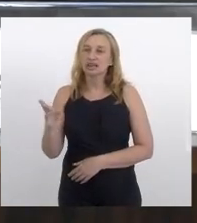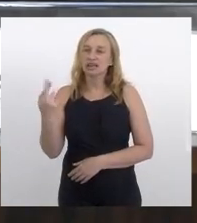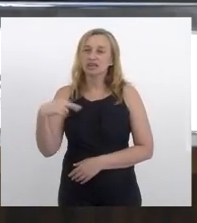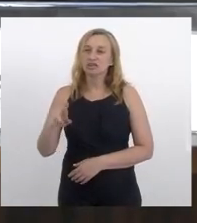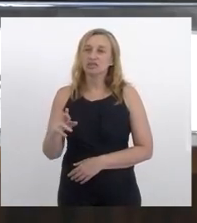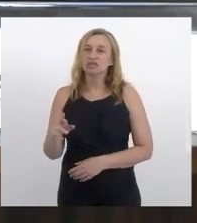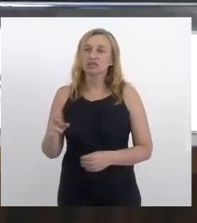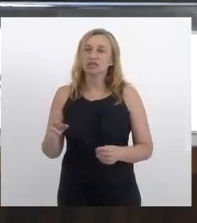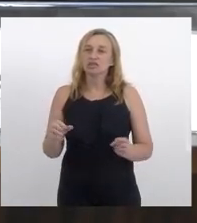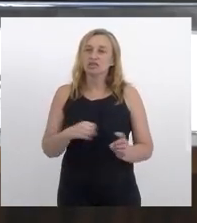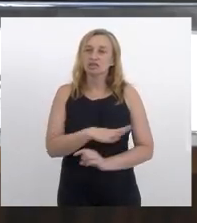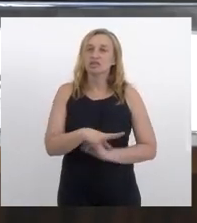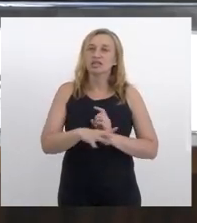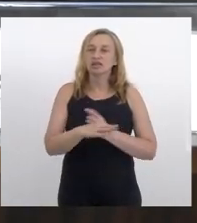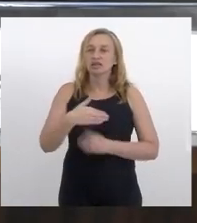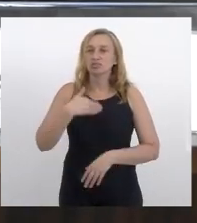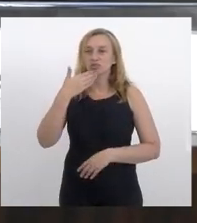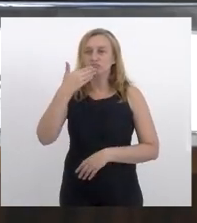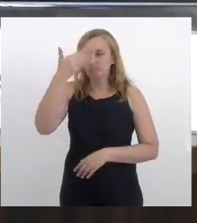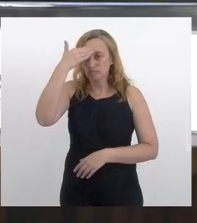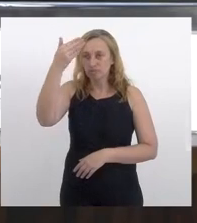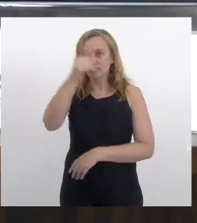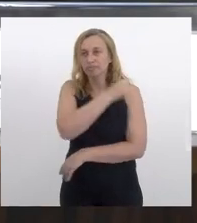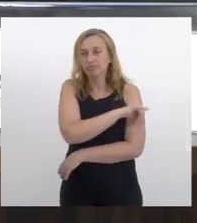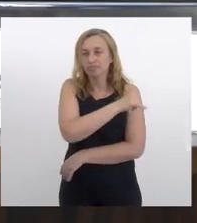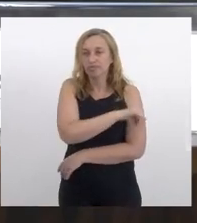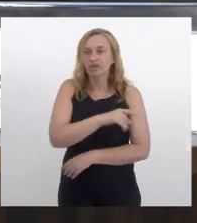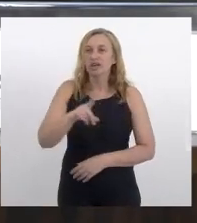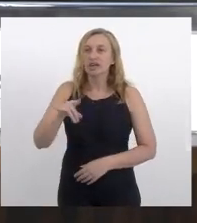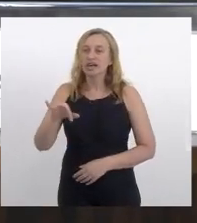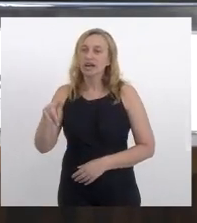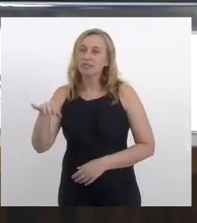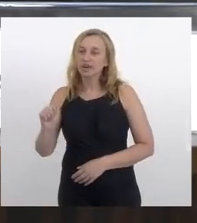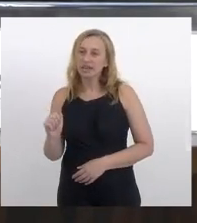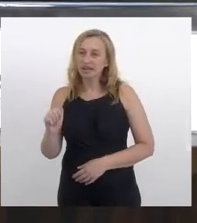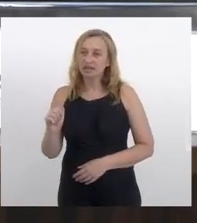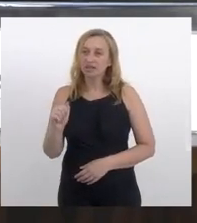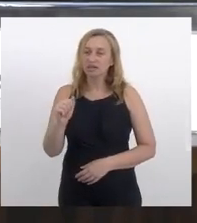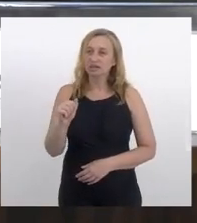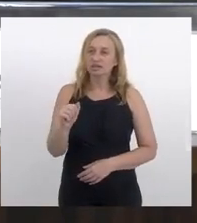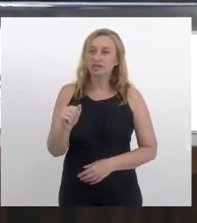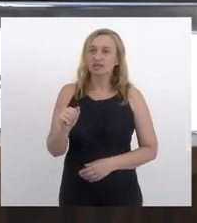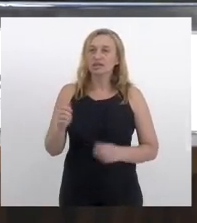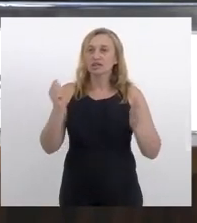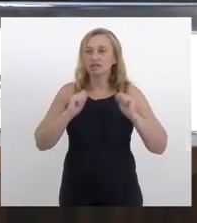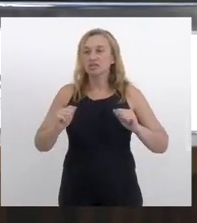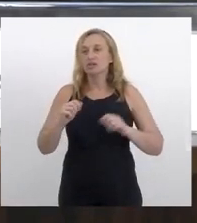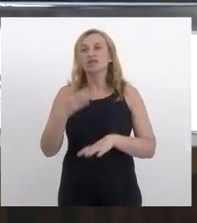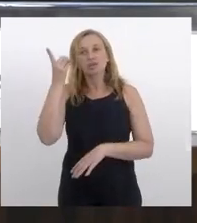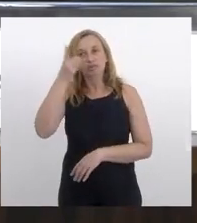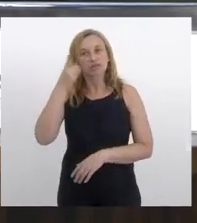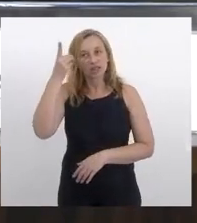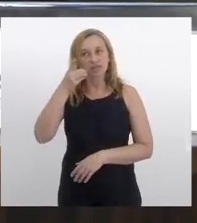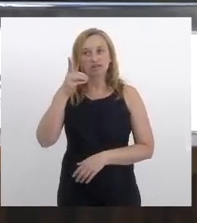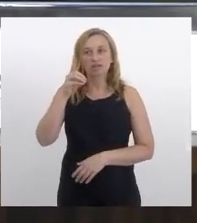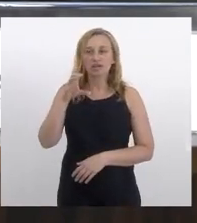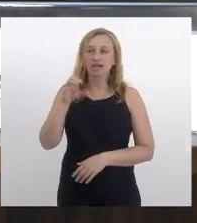Sociedade Beneficente Muçulmana do Rio de Janeiro. Camila de Oliveira Cropper, assessora do deputado Márcio